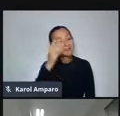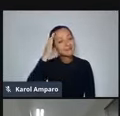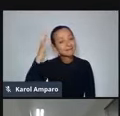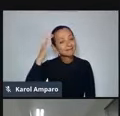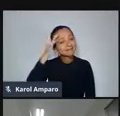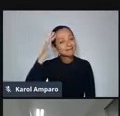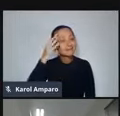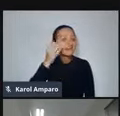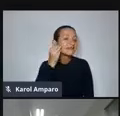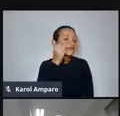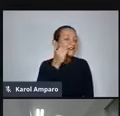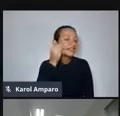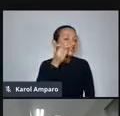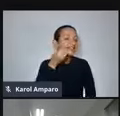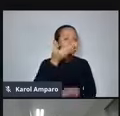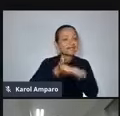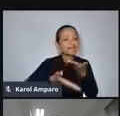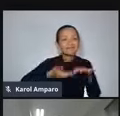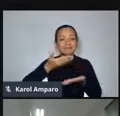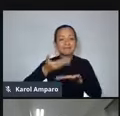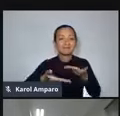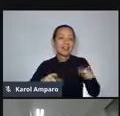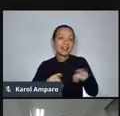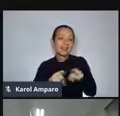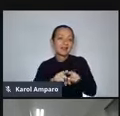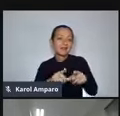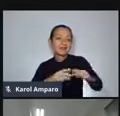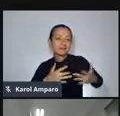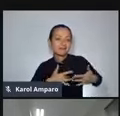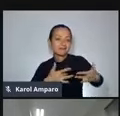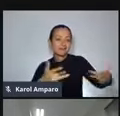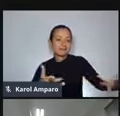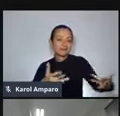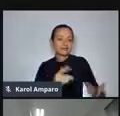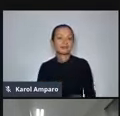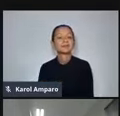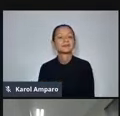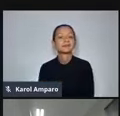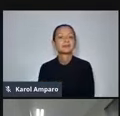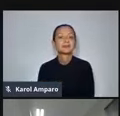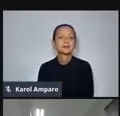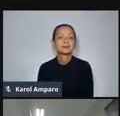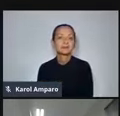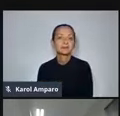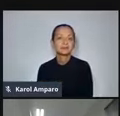função da cooperação e da caridade. Pode passar.